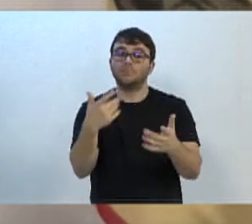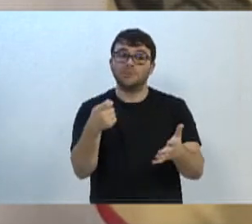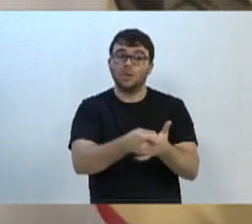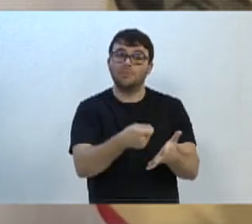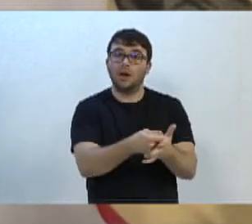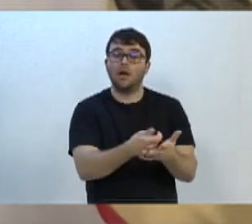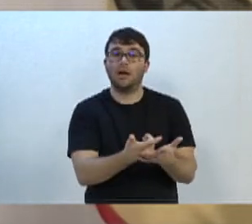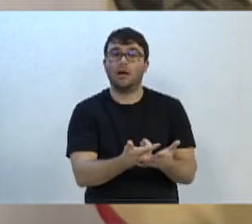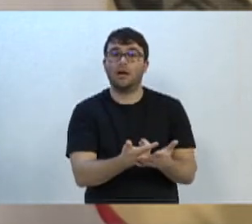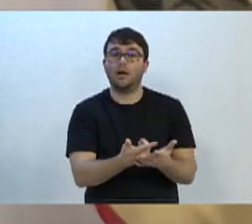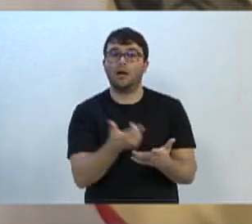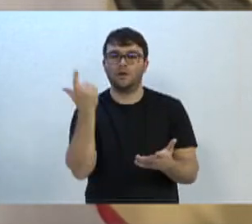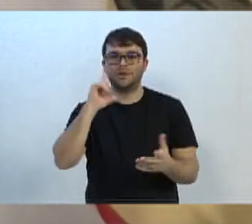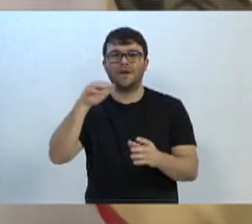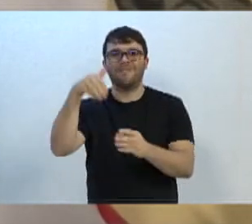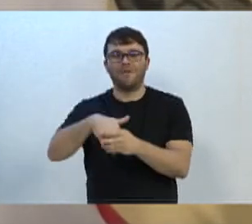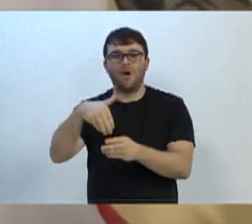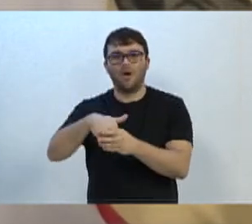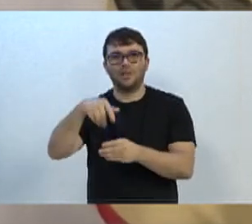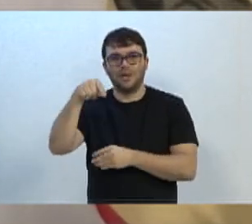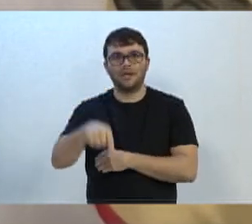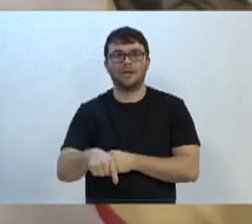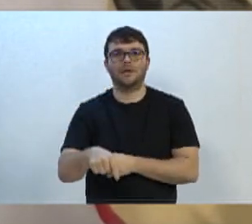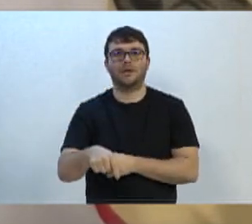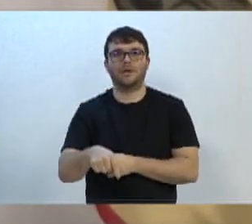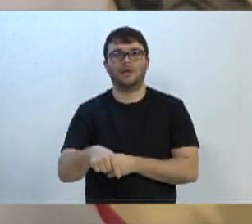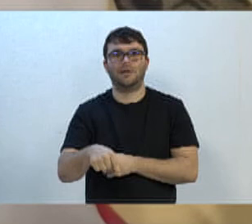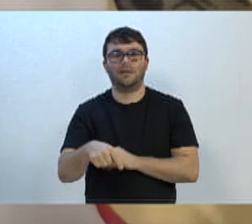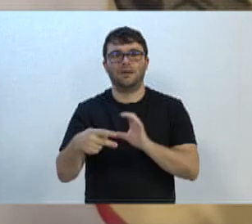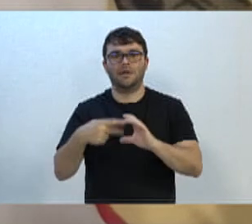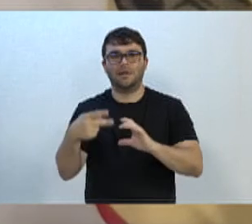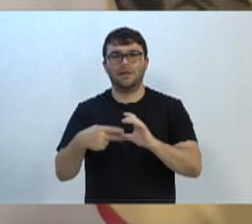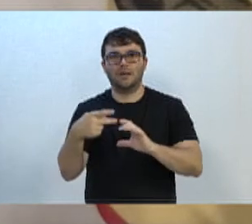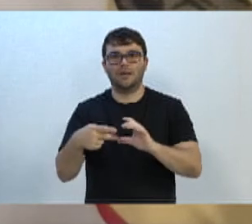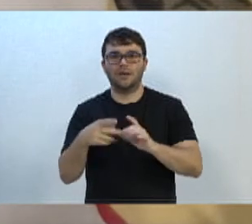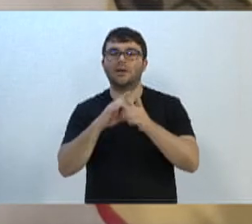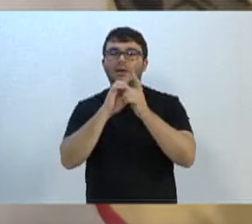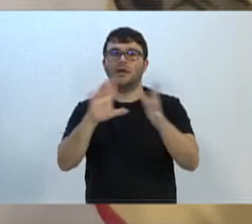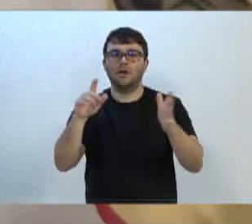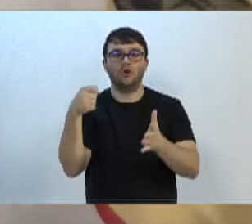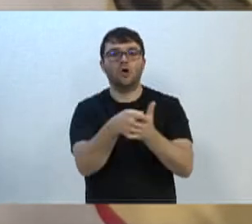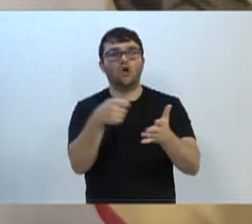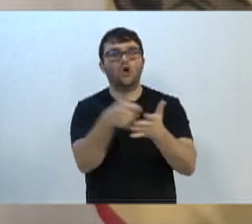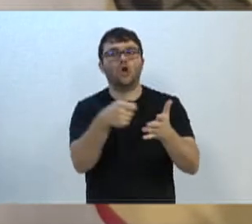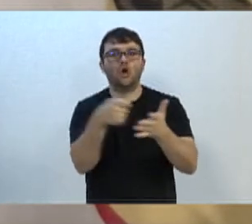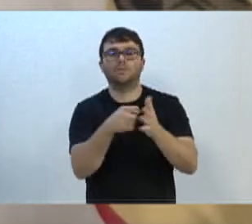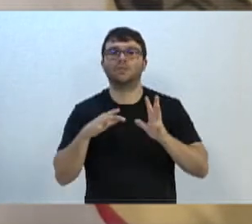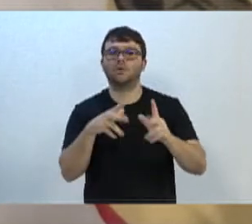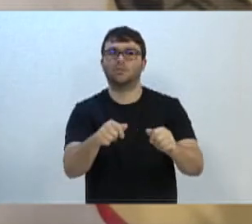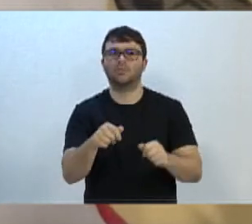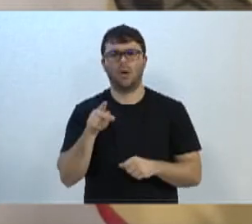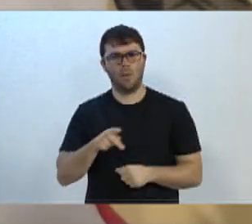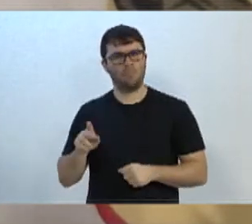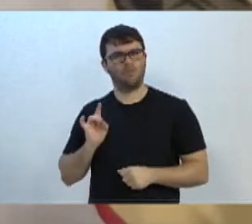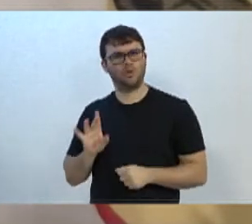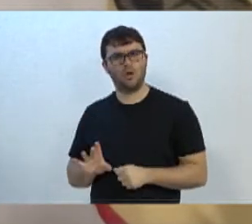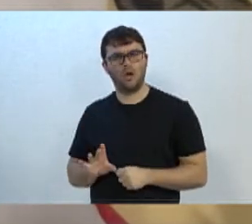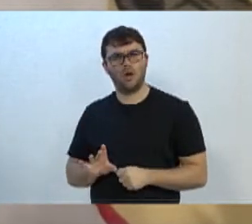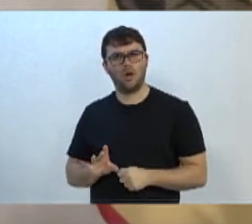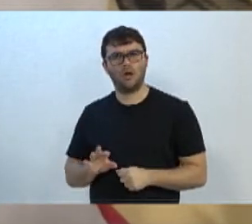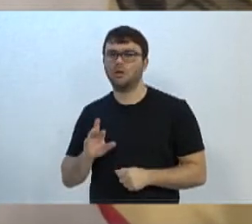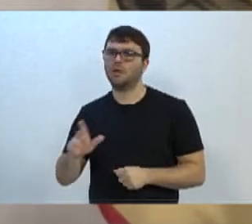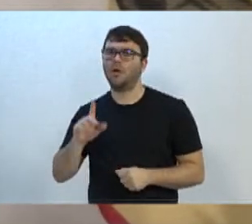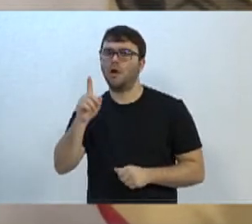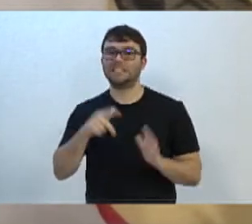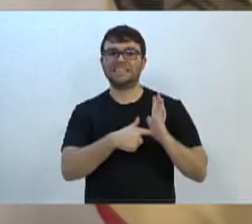põe uma votação aqui dentro desta casa Legislativa e coloca todo mundo cobrando mas não o professor somente não